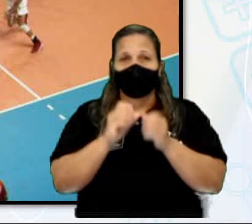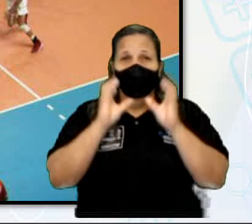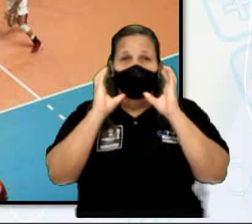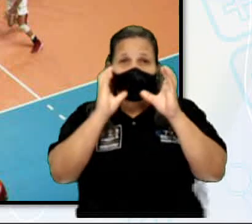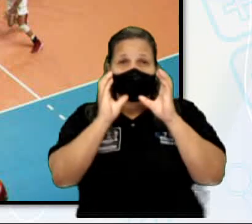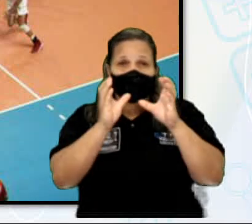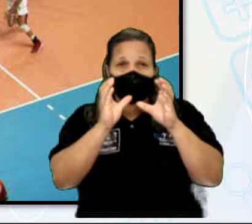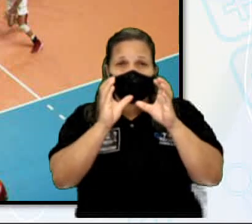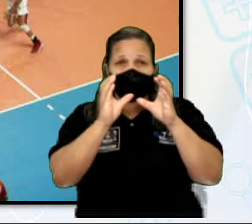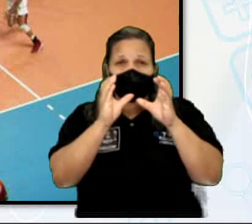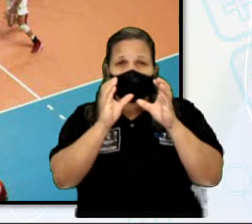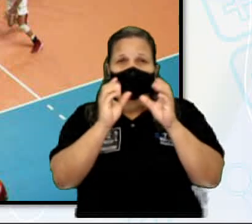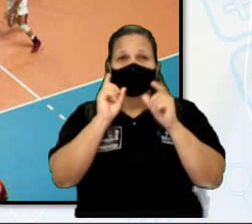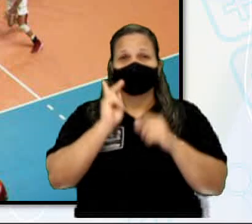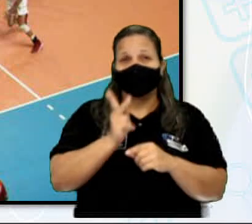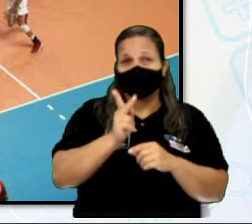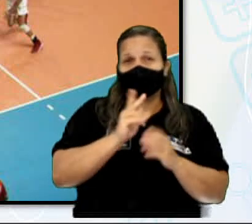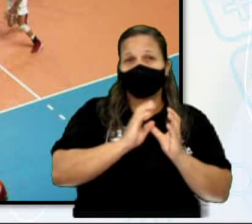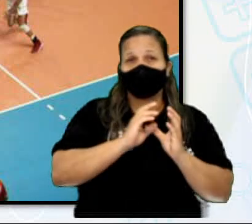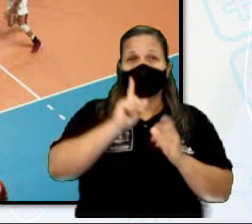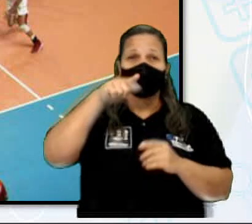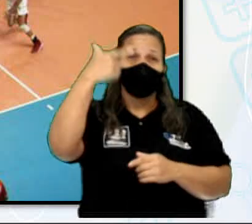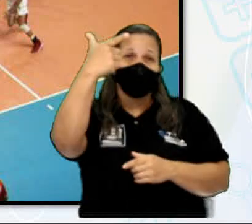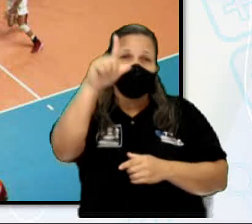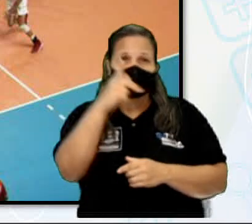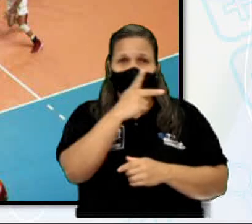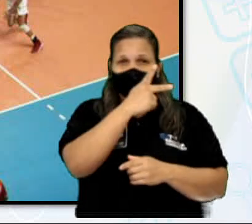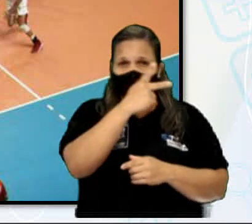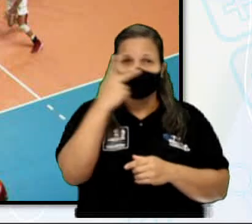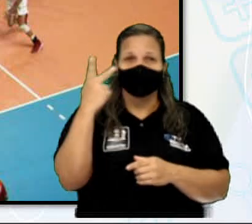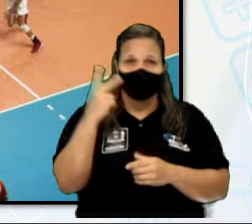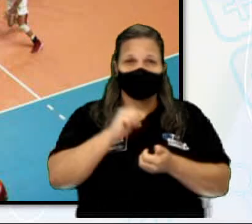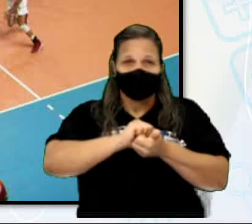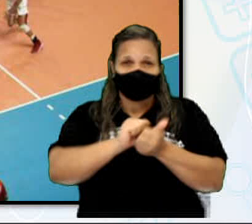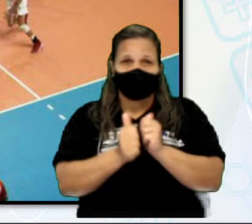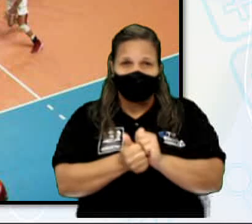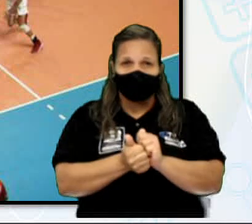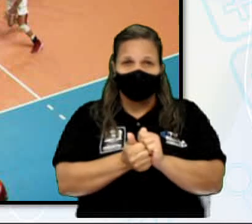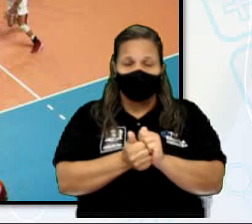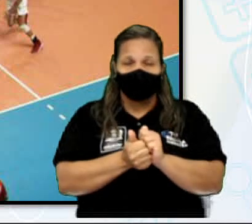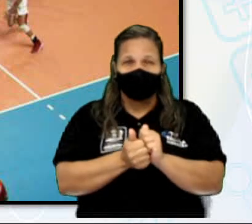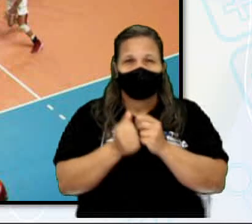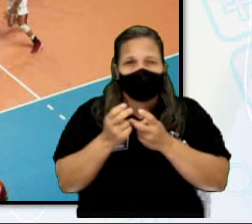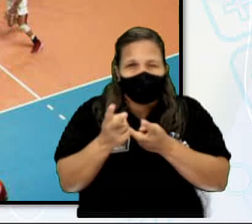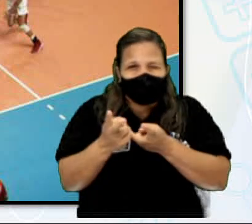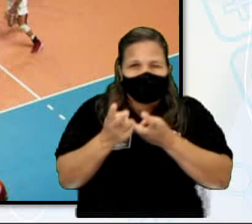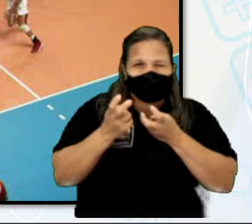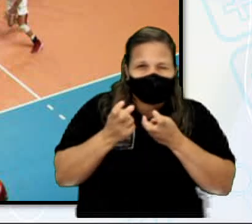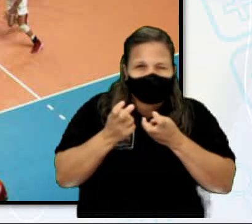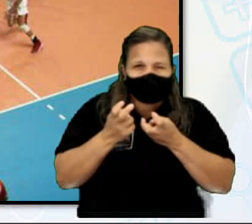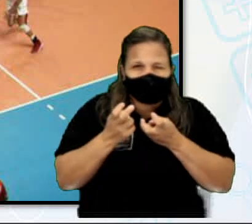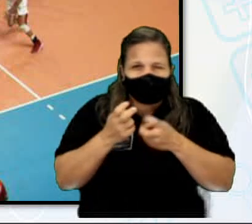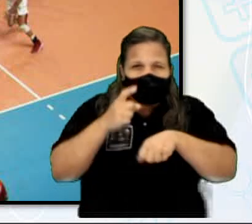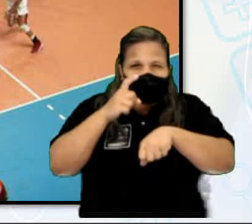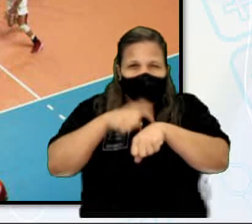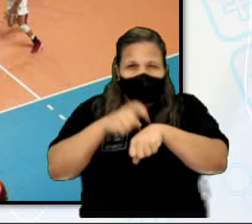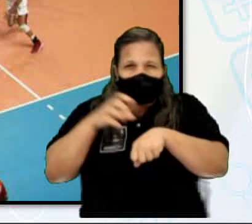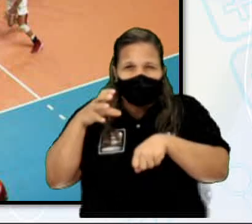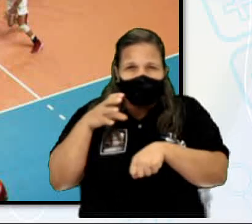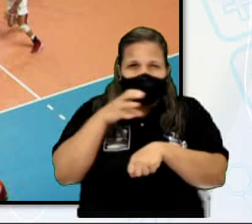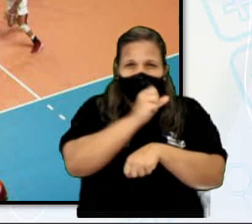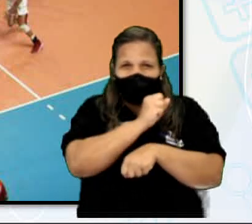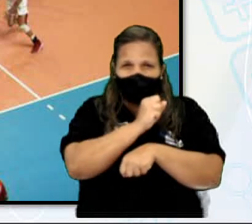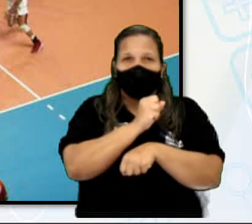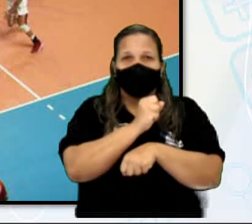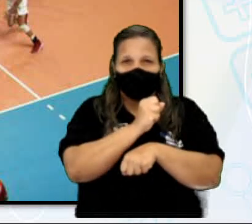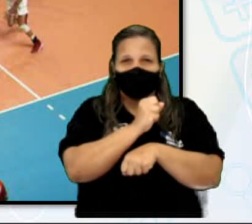de segunda, como a gente fala no vôlei, tá? Então, a capacidade do atleta de decidir o que fazer frente a essas situações,